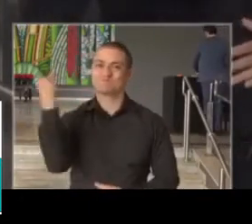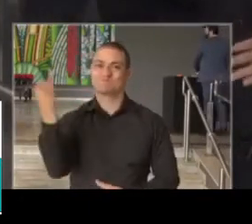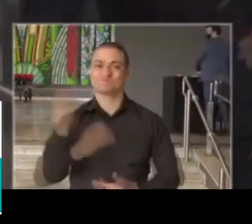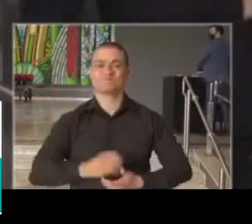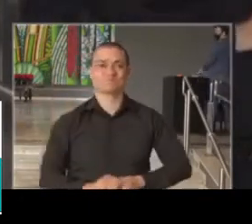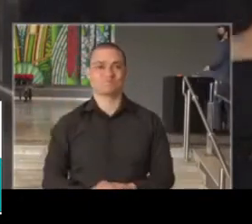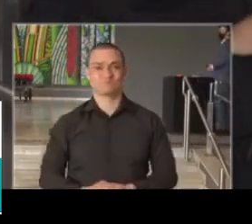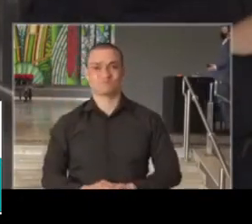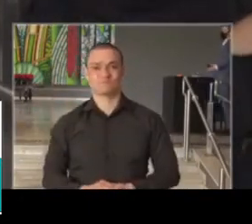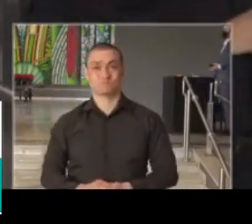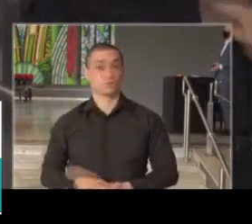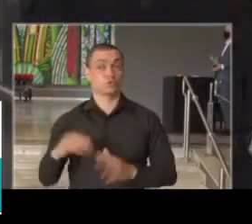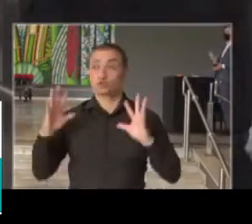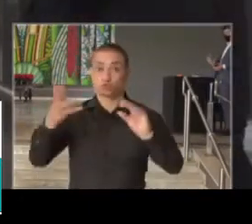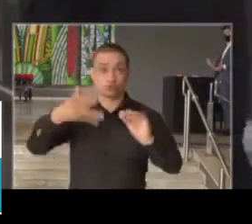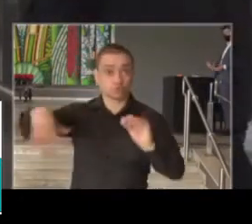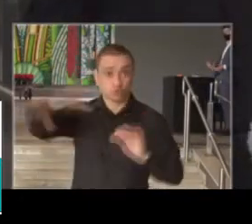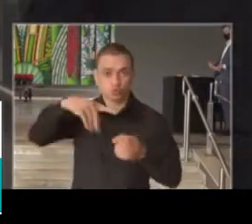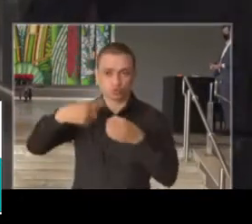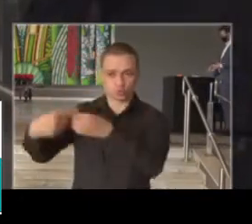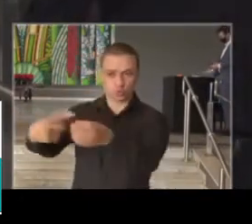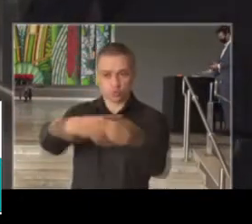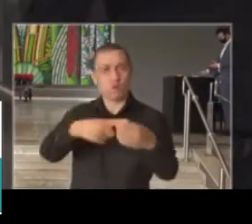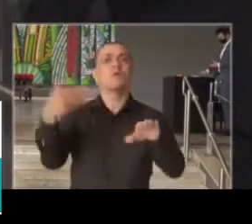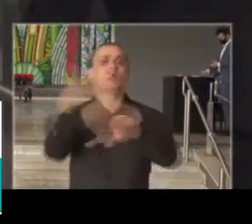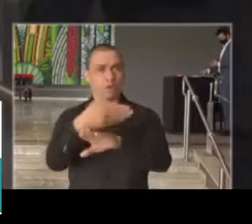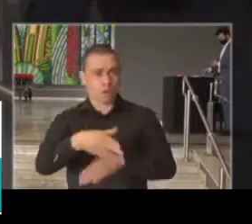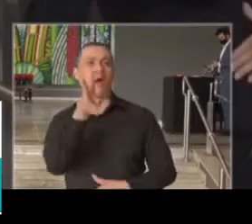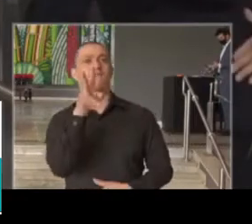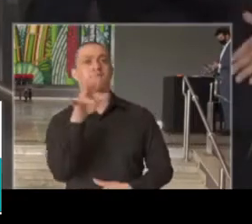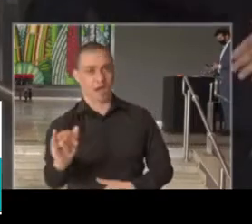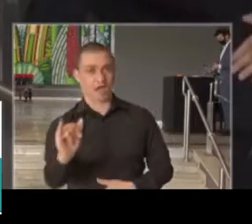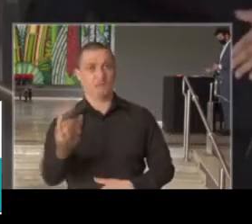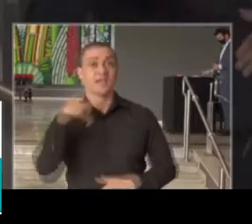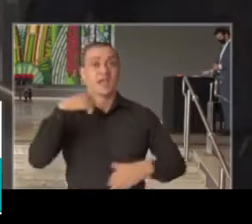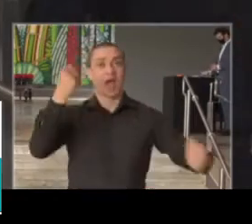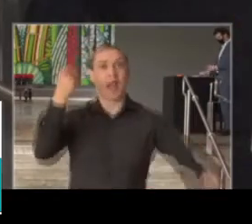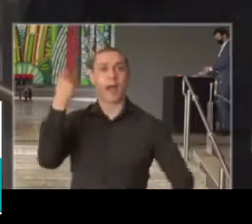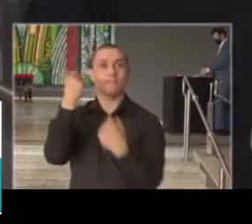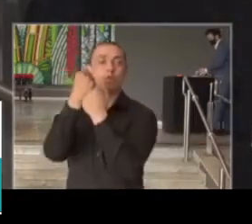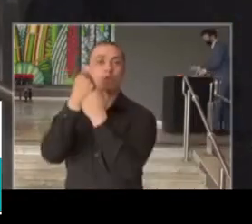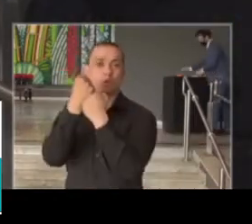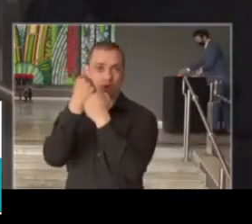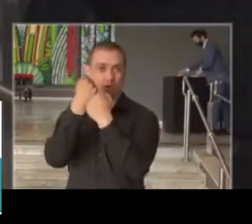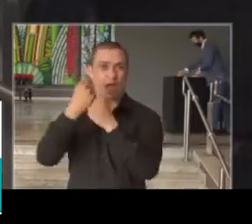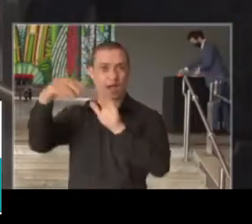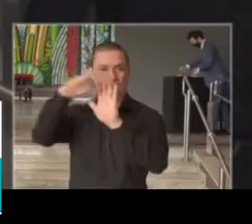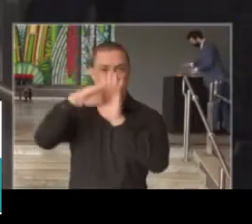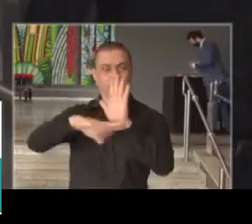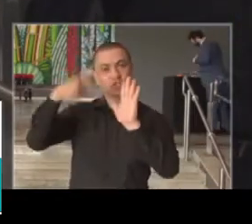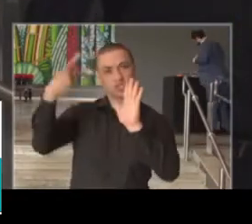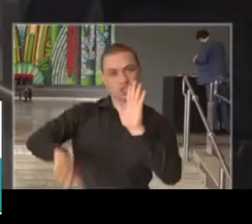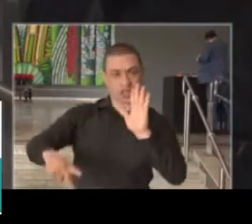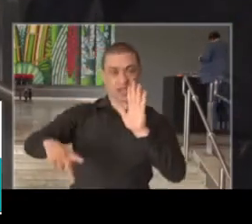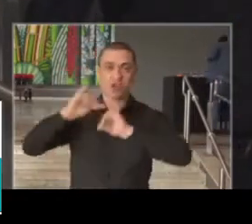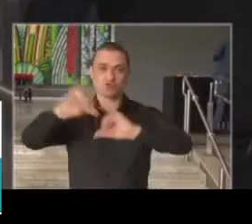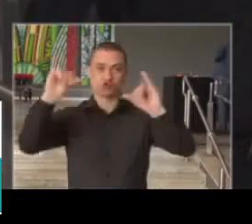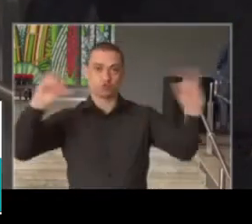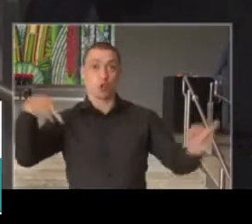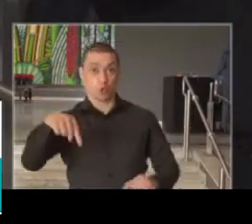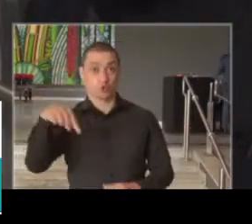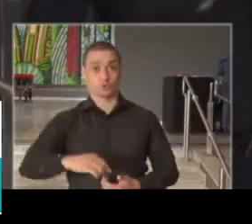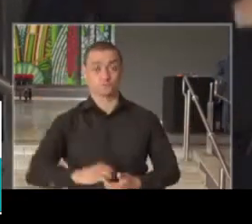importante. Todos os municípios participarão e estão apoiando as medidas que estamos anunciando hoje.